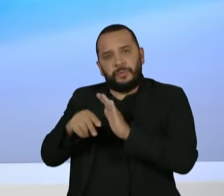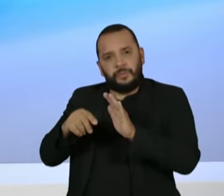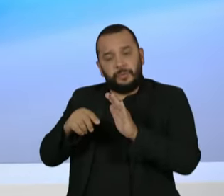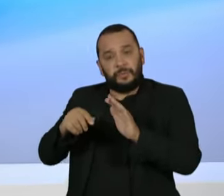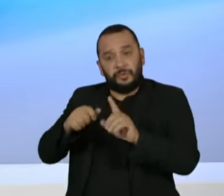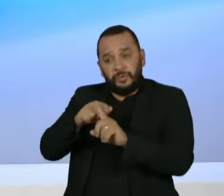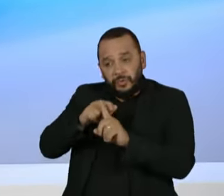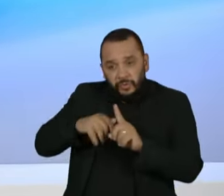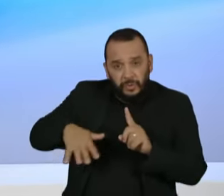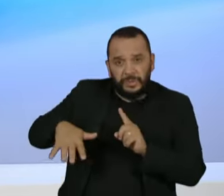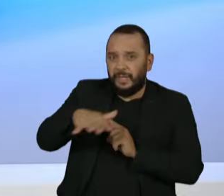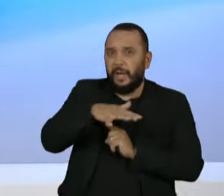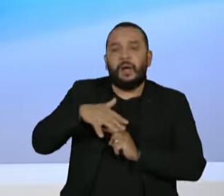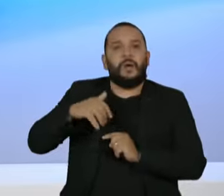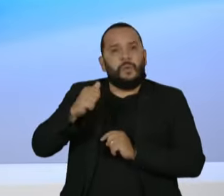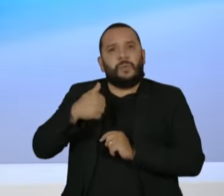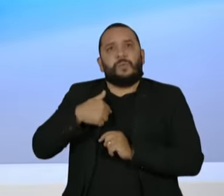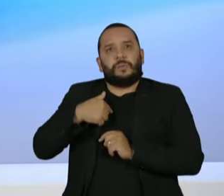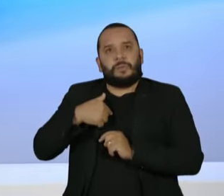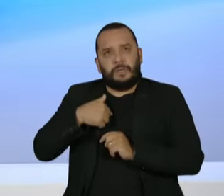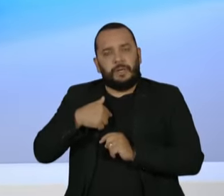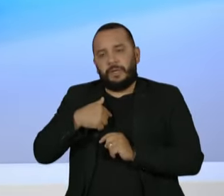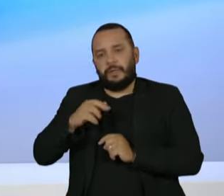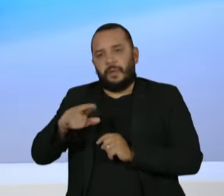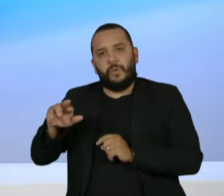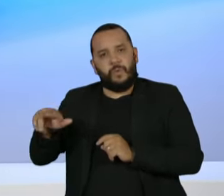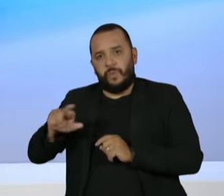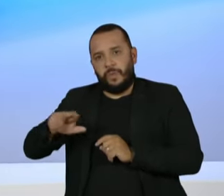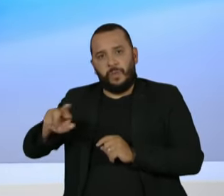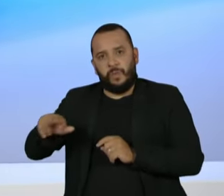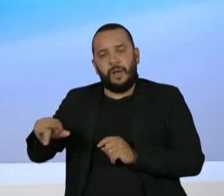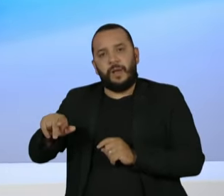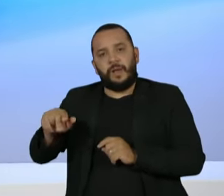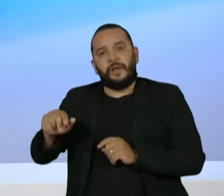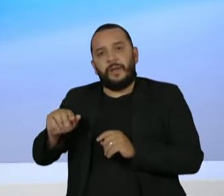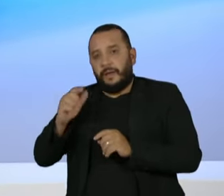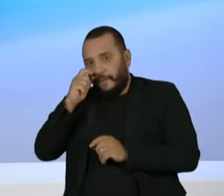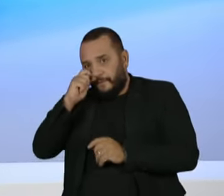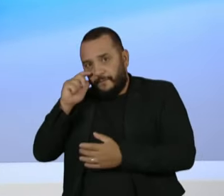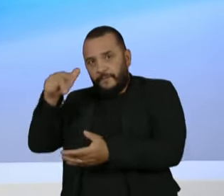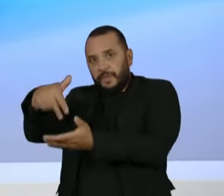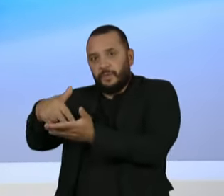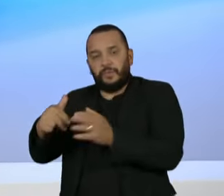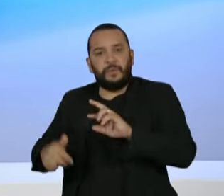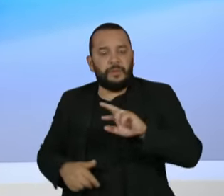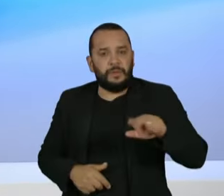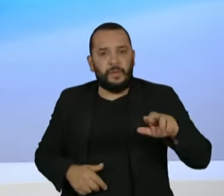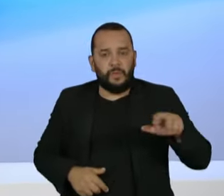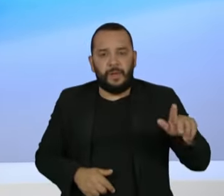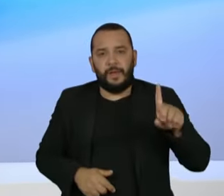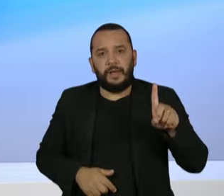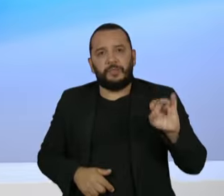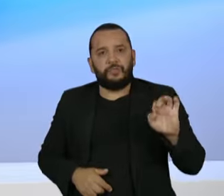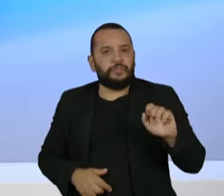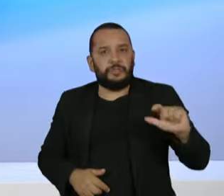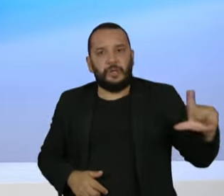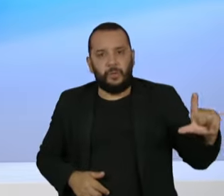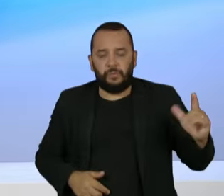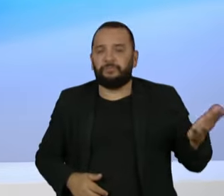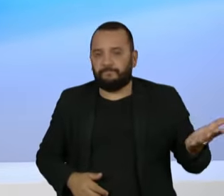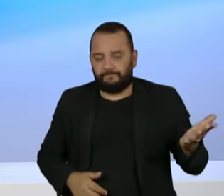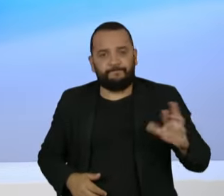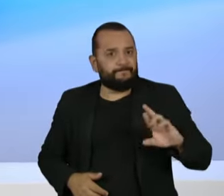então é uma coisa completamente diferente daquilo com qual a gente está acostumado como é que a gente pode fazer para